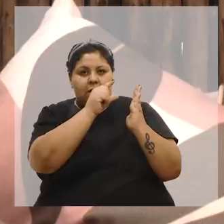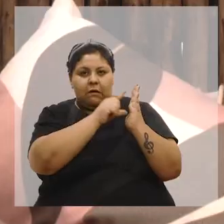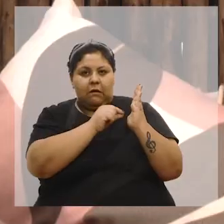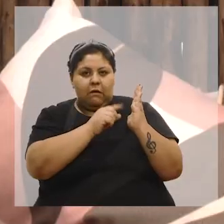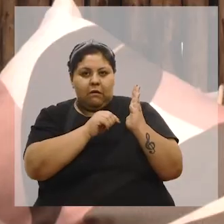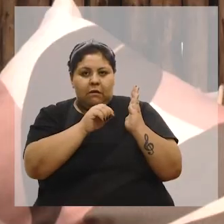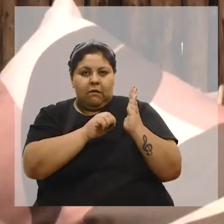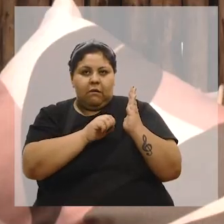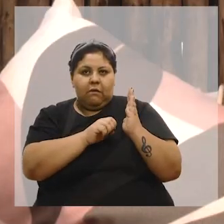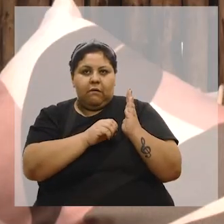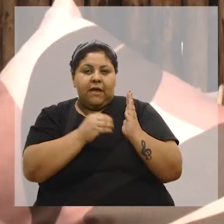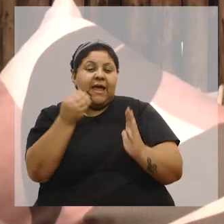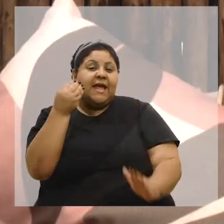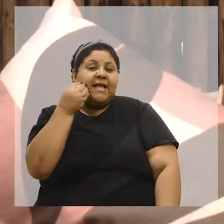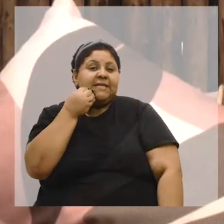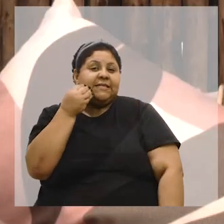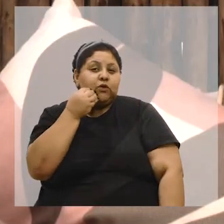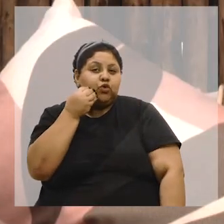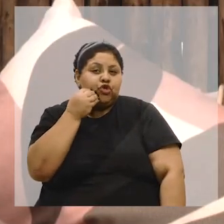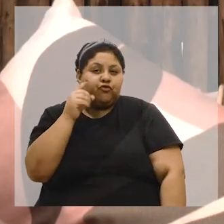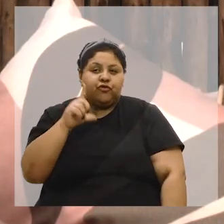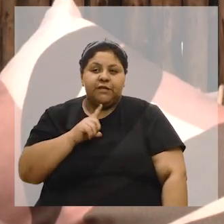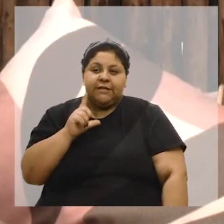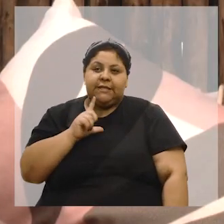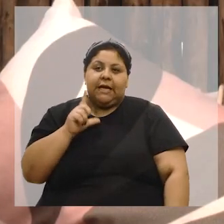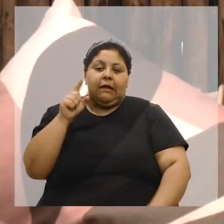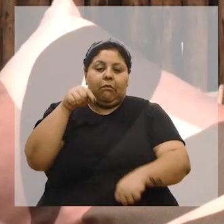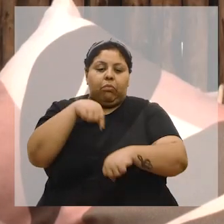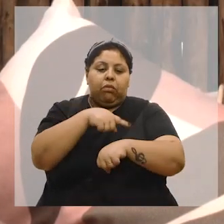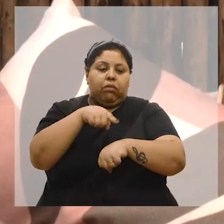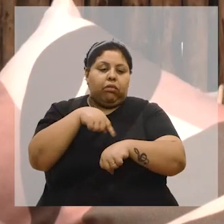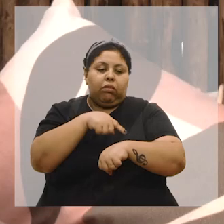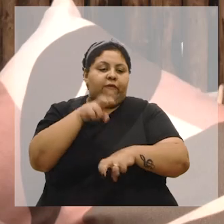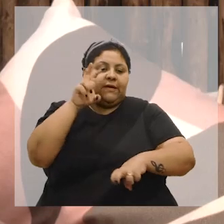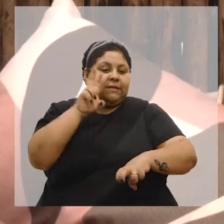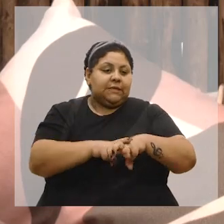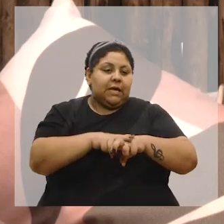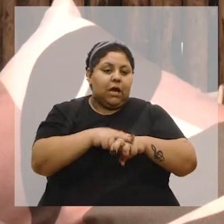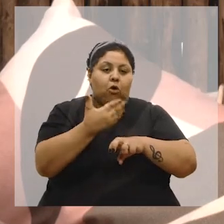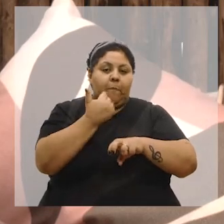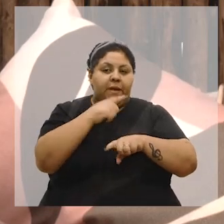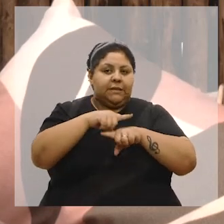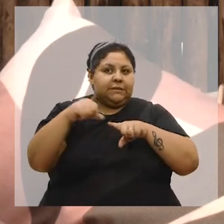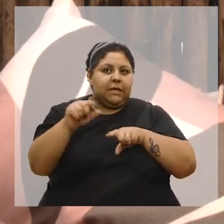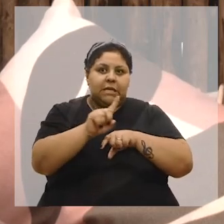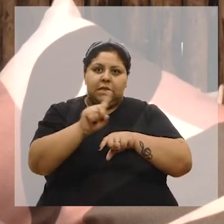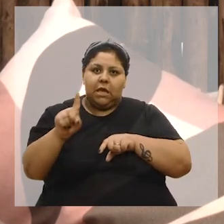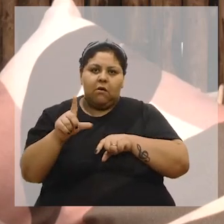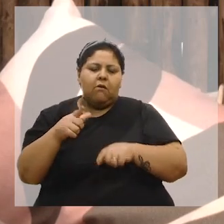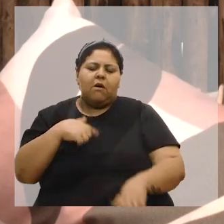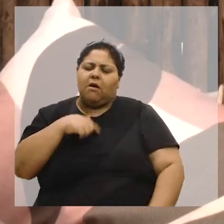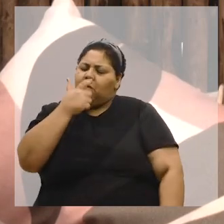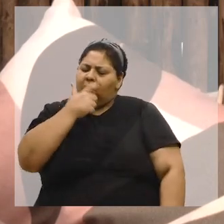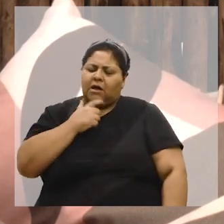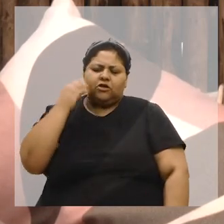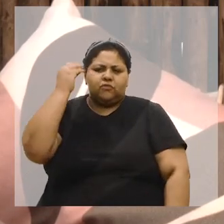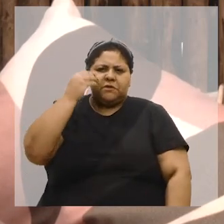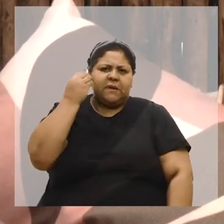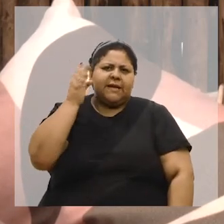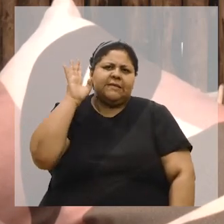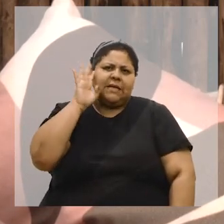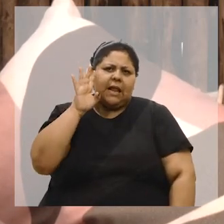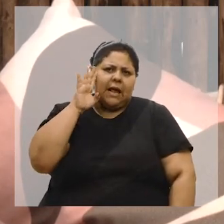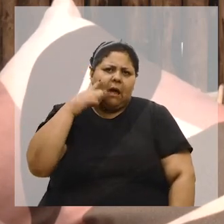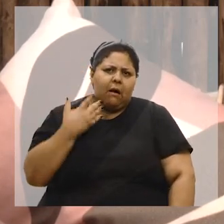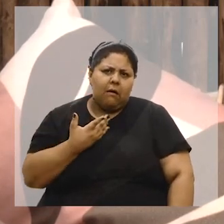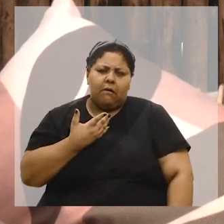sobremesa. Isso tu leva um tempo dentro do restaurante. Tu não vai sentar, comer e sair, né? Então, eu acho uma experiência muito legal, assim.